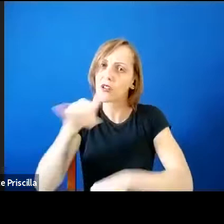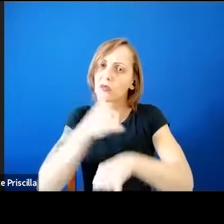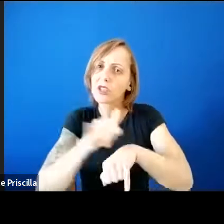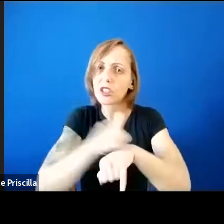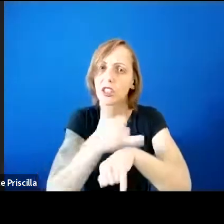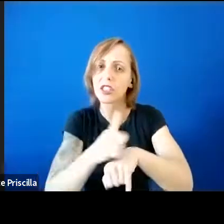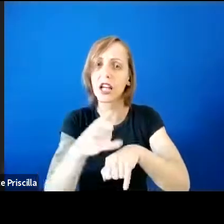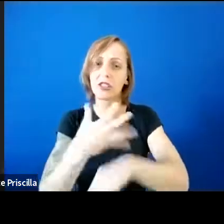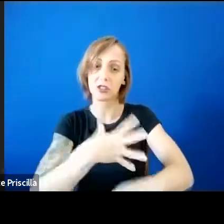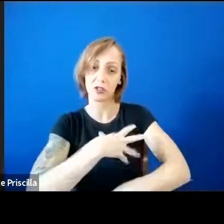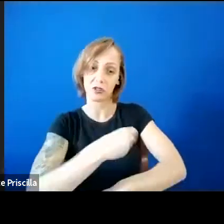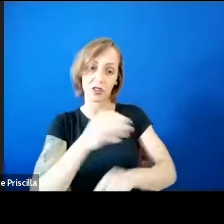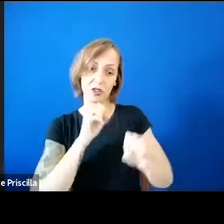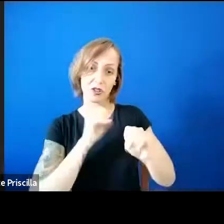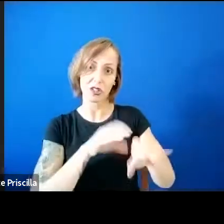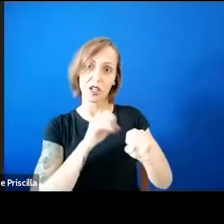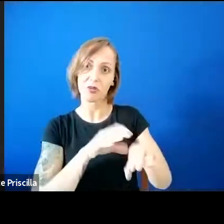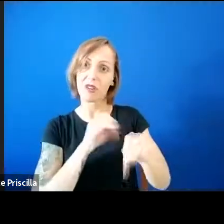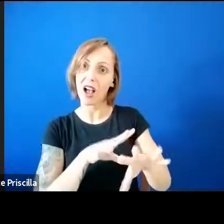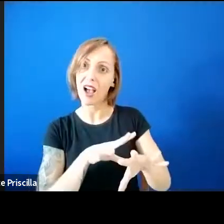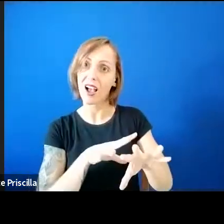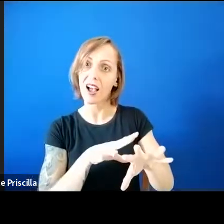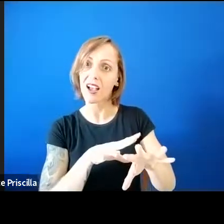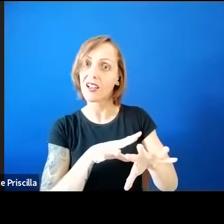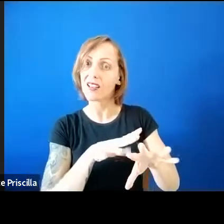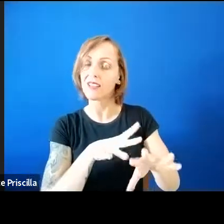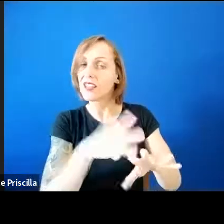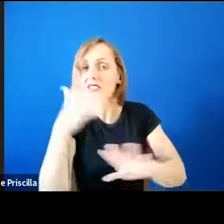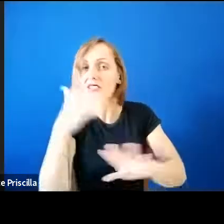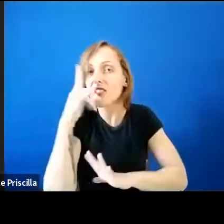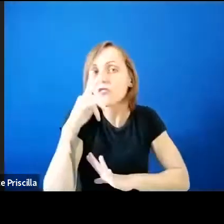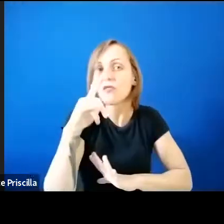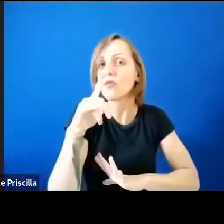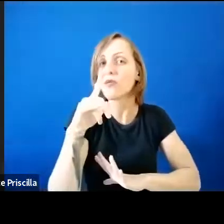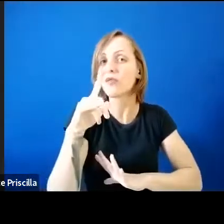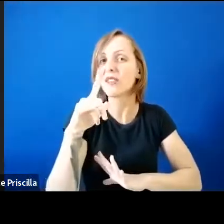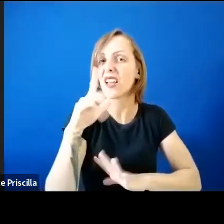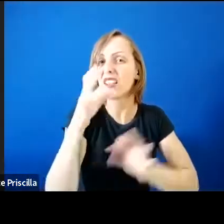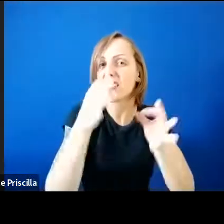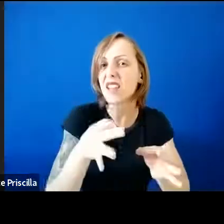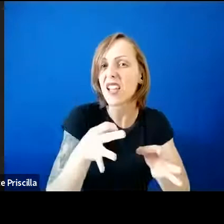conseguindo alcançar isso, e a gente está deixando perder muita coisa.